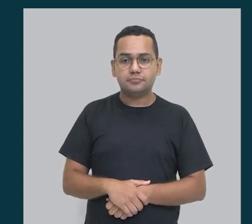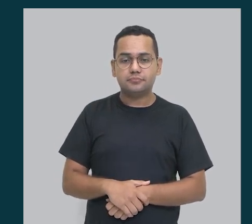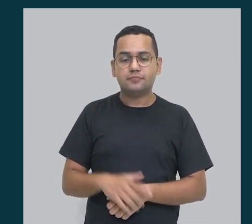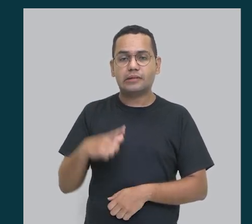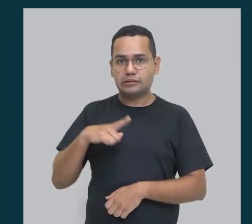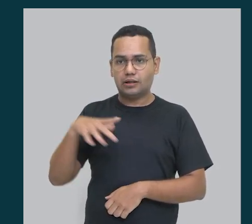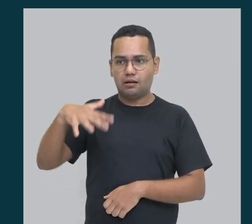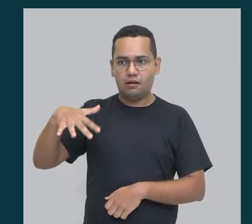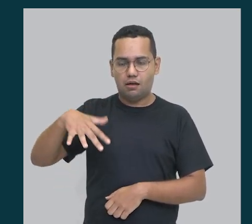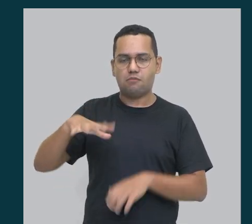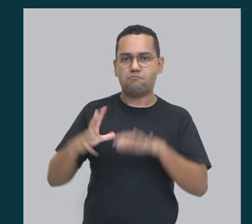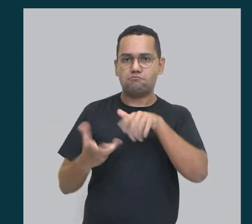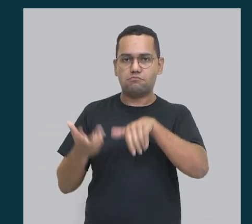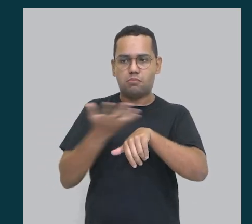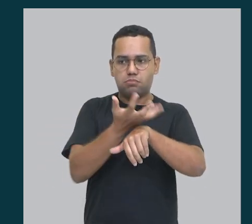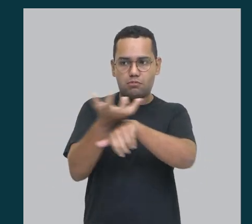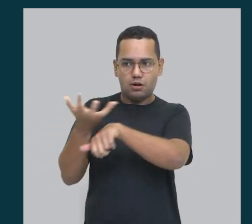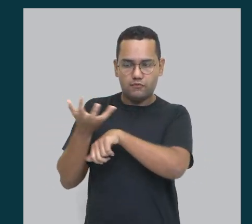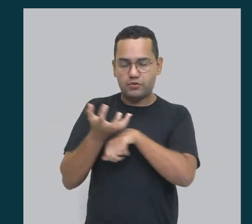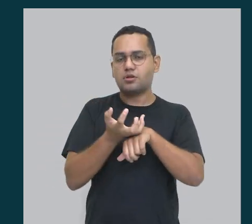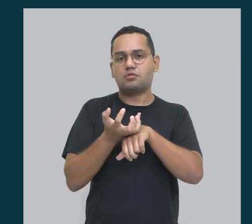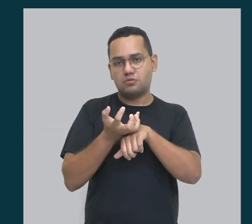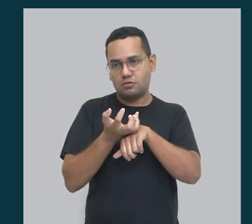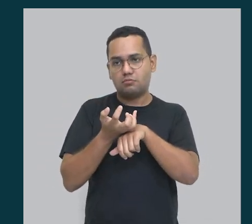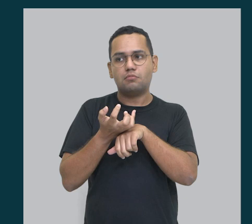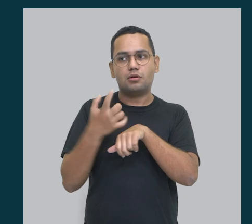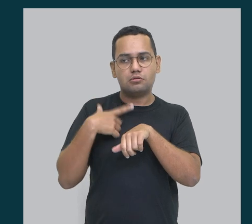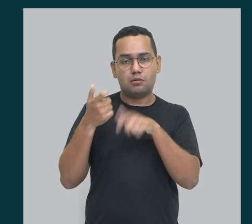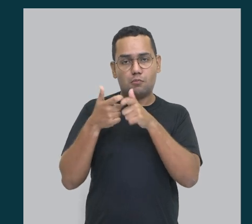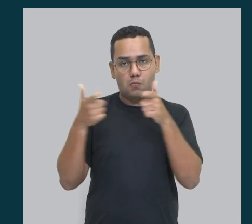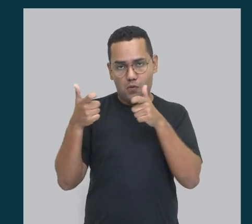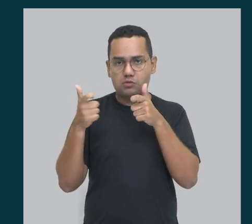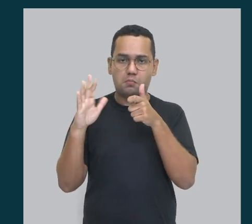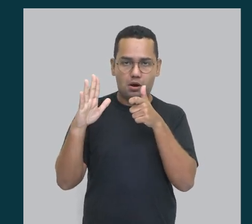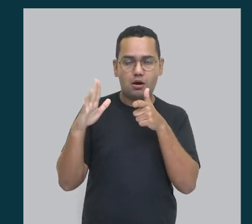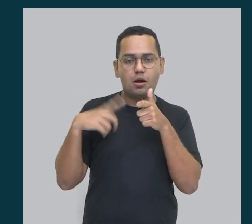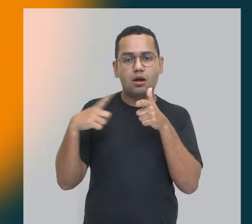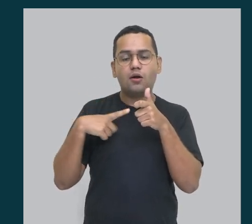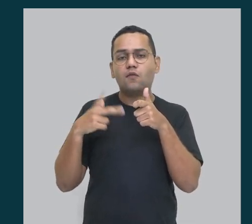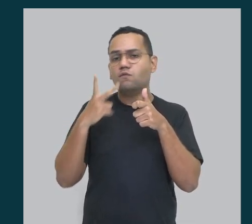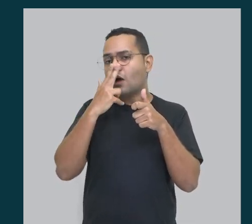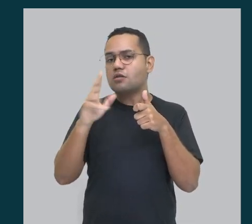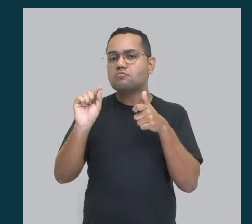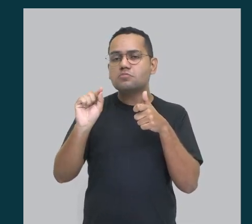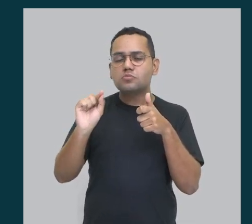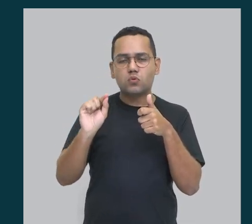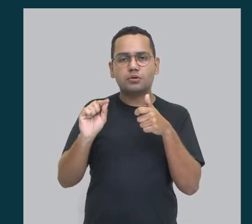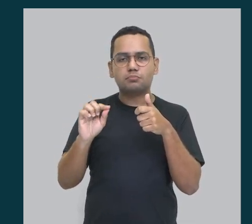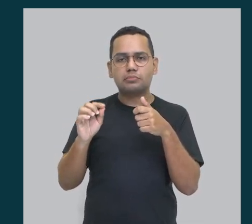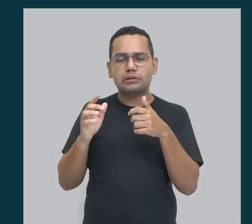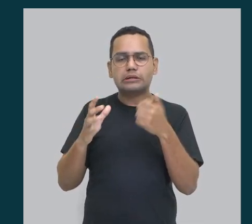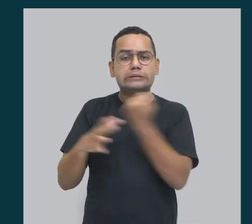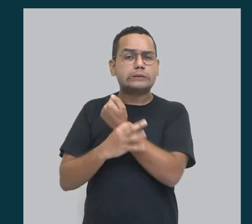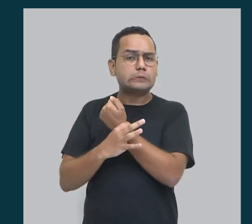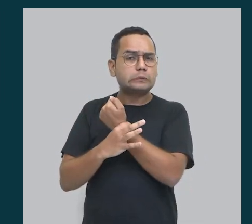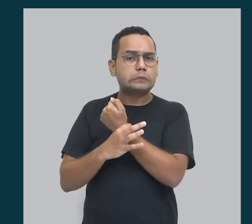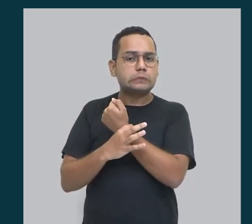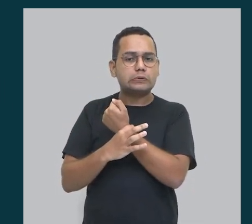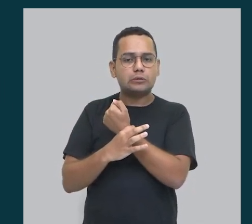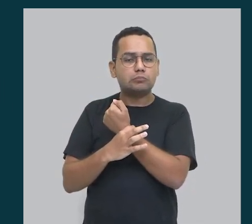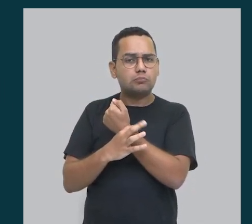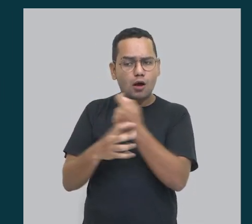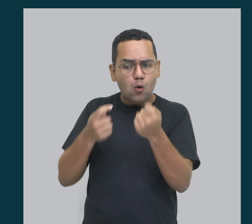externa, uma força gravitacional gigantesca que segura a estrela e não deixa